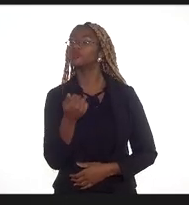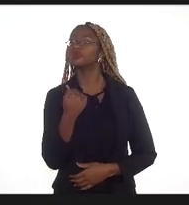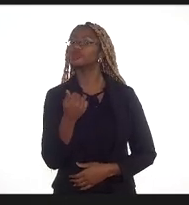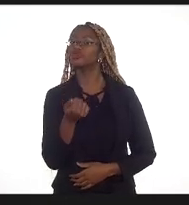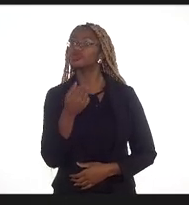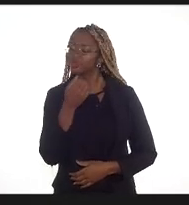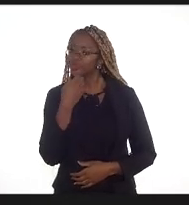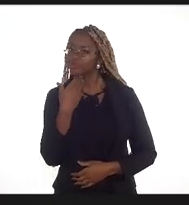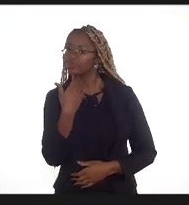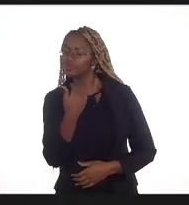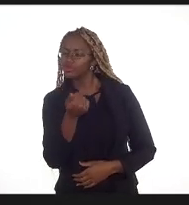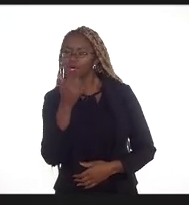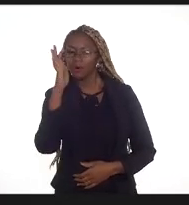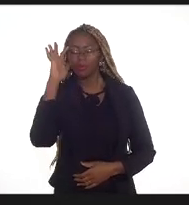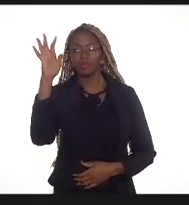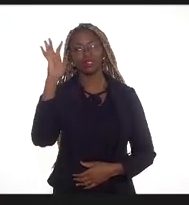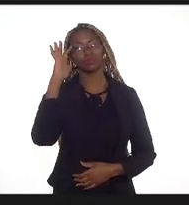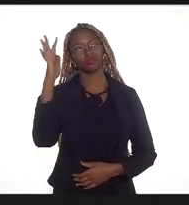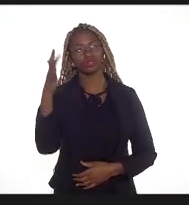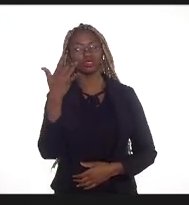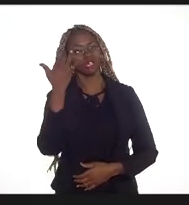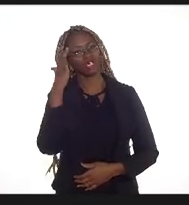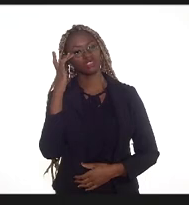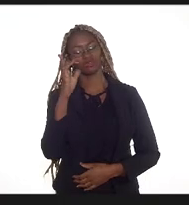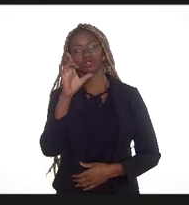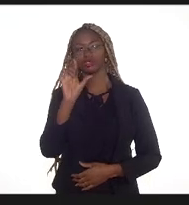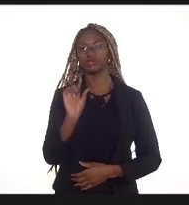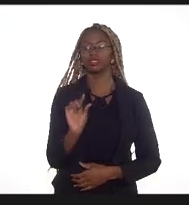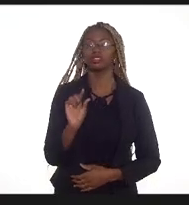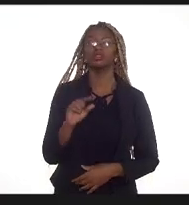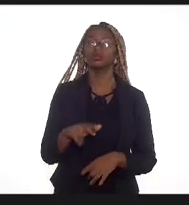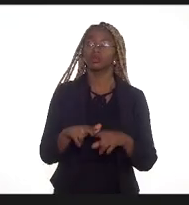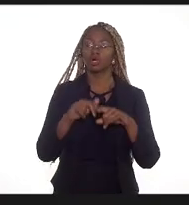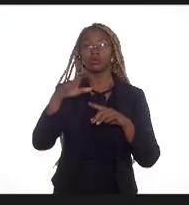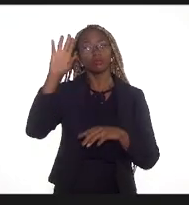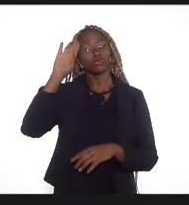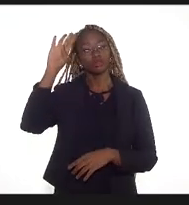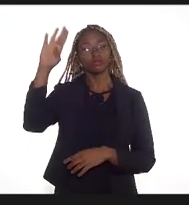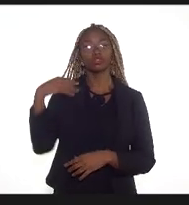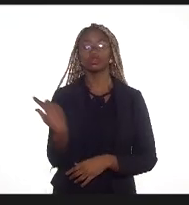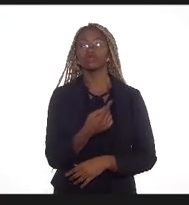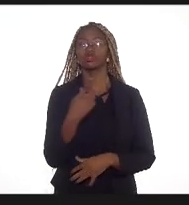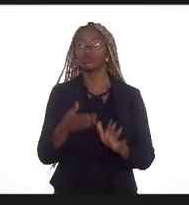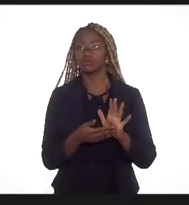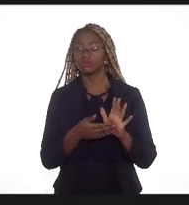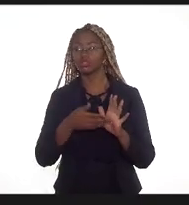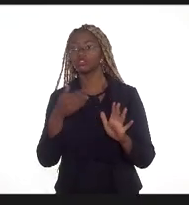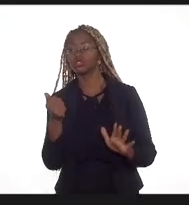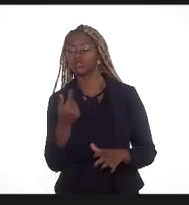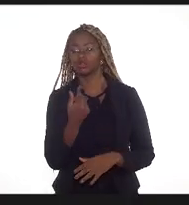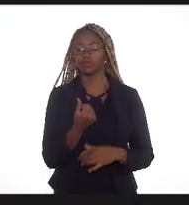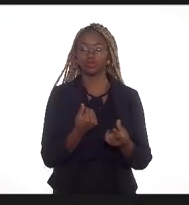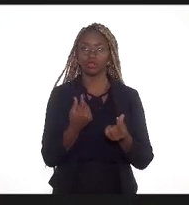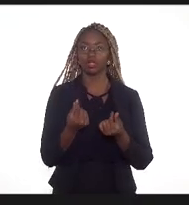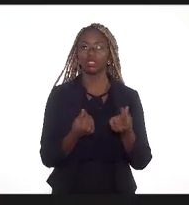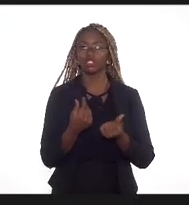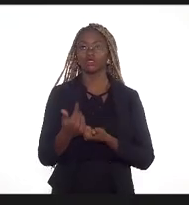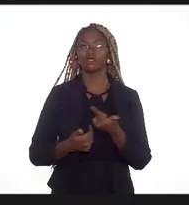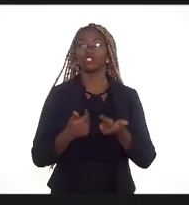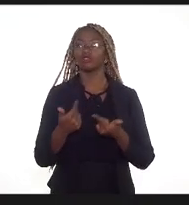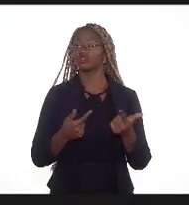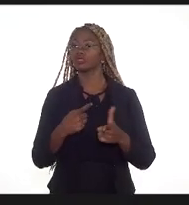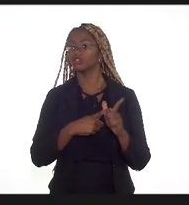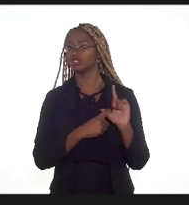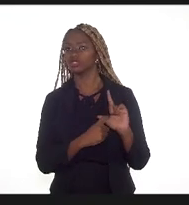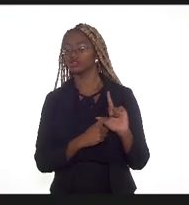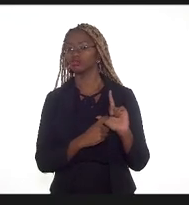uma boa estimativa de que ele vai cair, principalmente porque a gente vai retirar o valor do serviço da dívida,